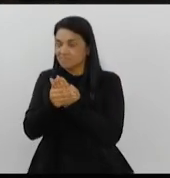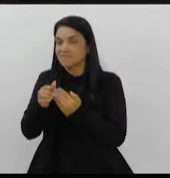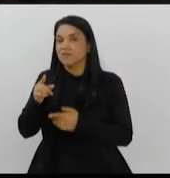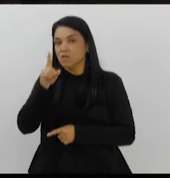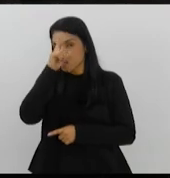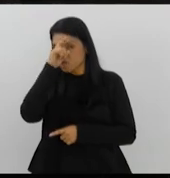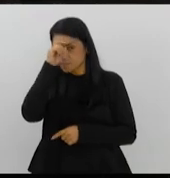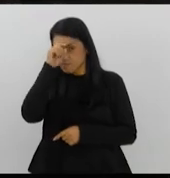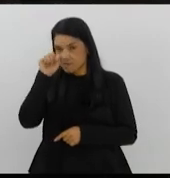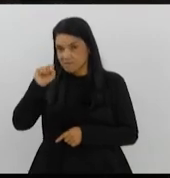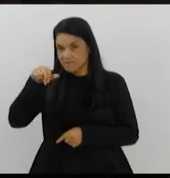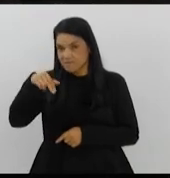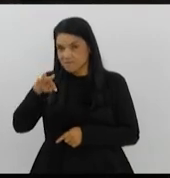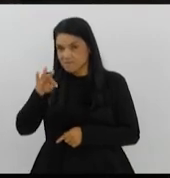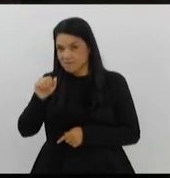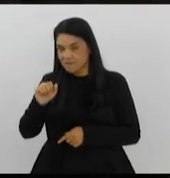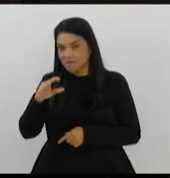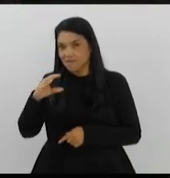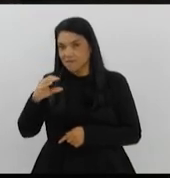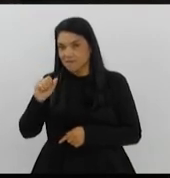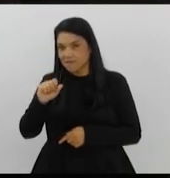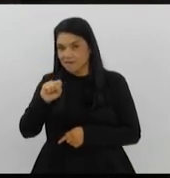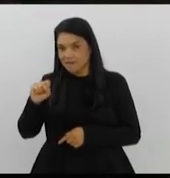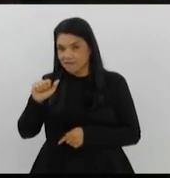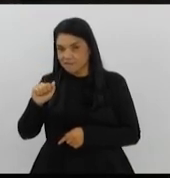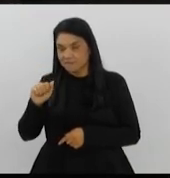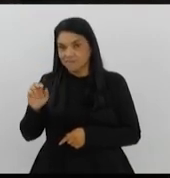recebeu, a Santa Casa de Resende recebeu